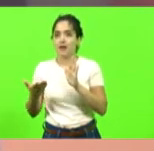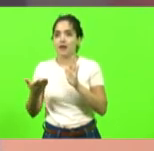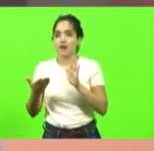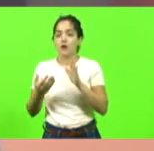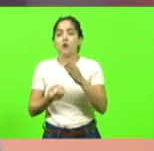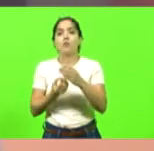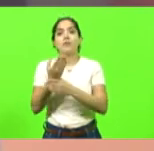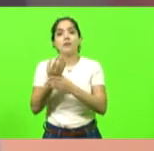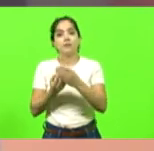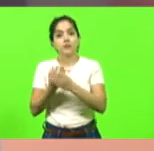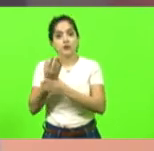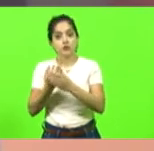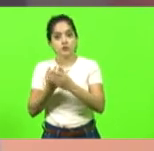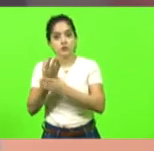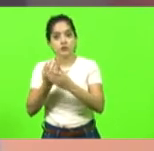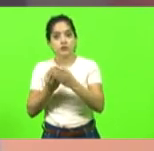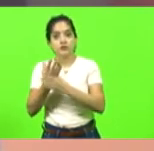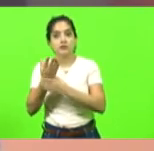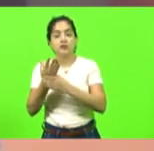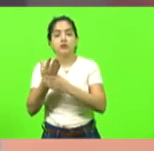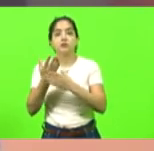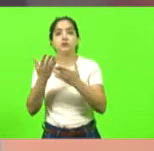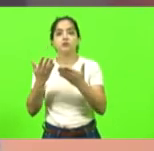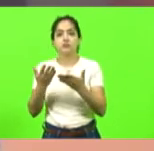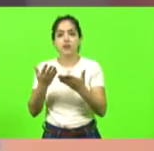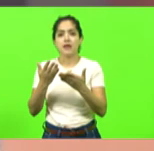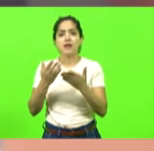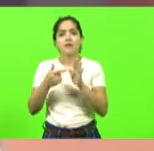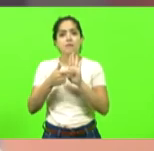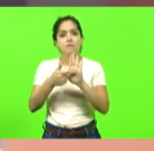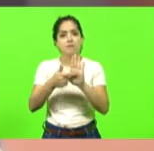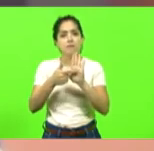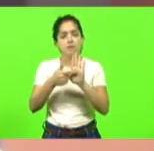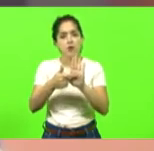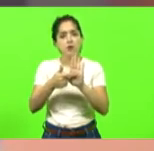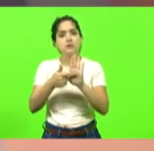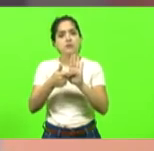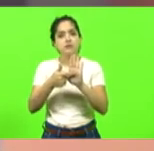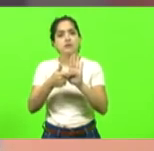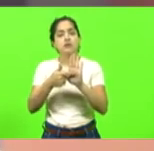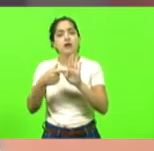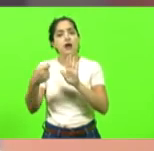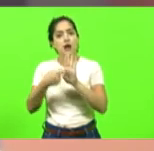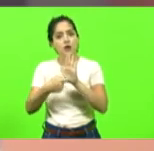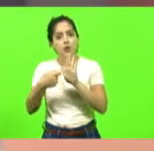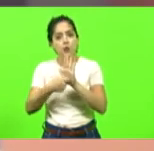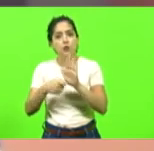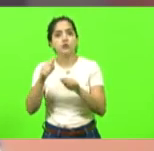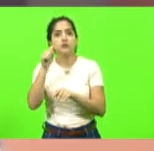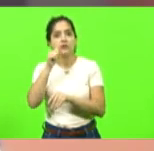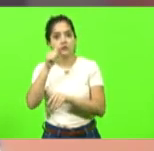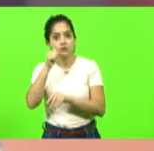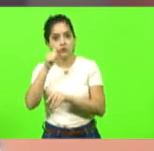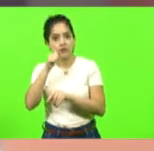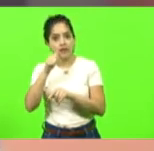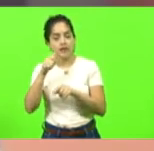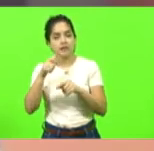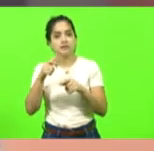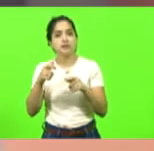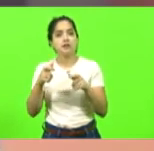produção audiovisual tão linda, que mostra também a luta das mulheres, a resistência das